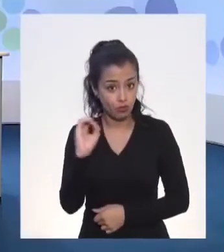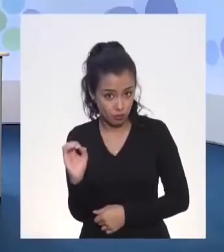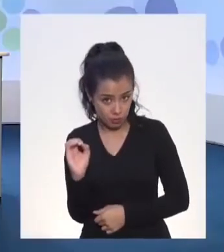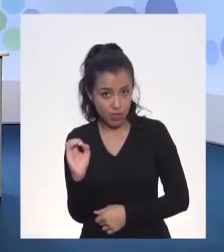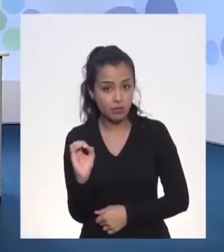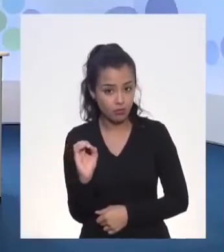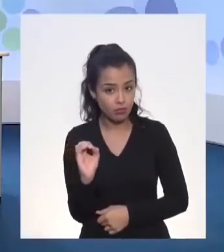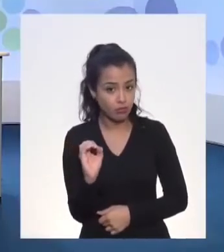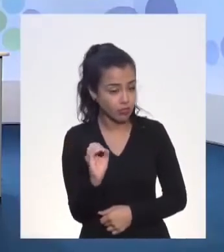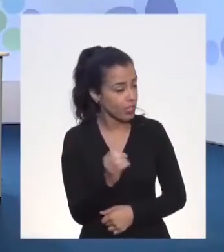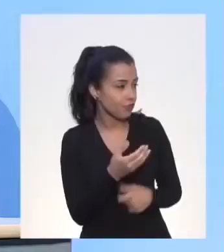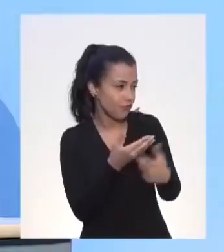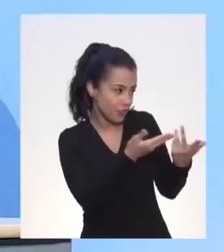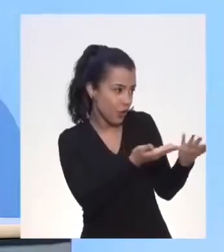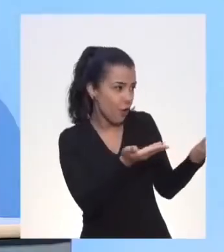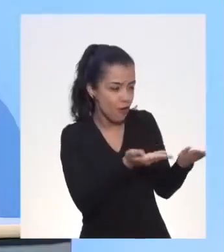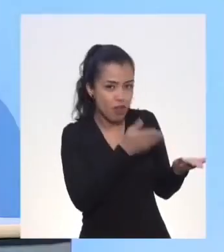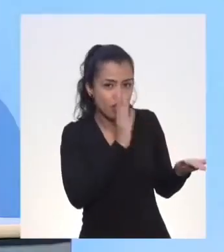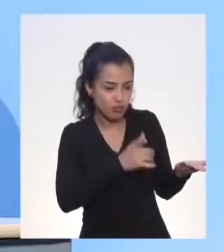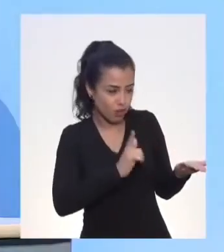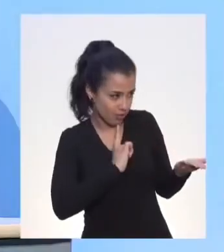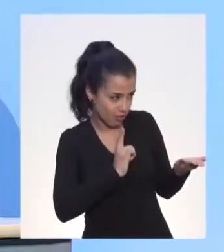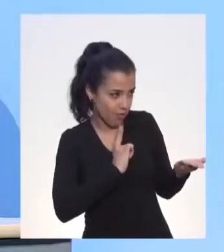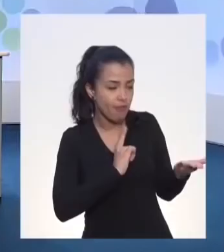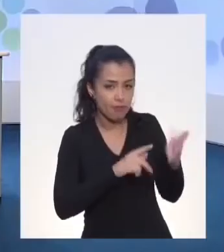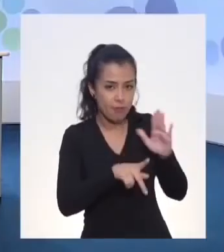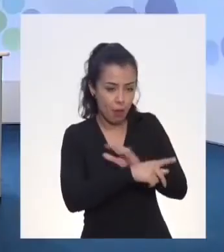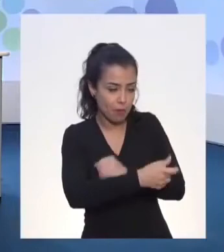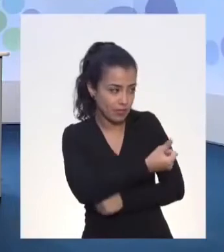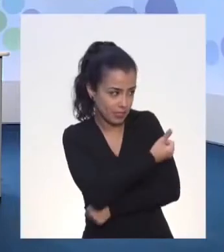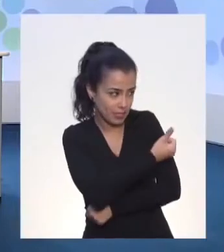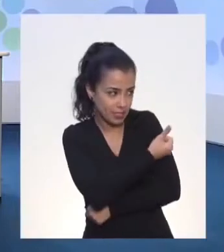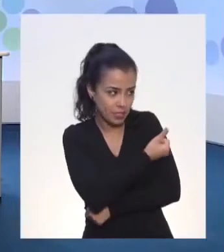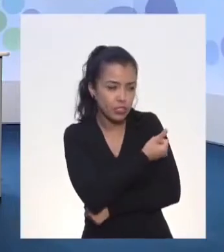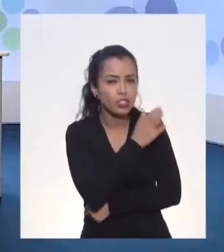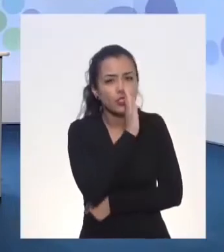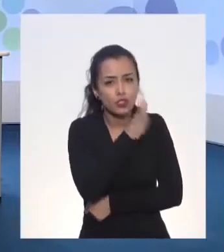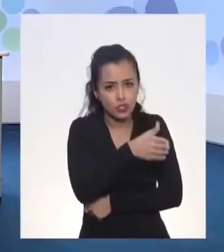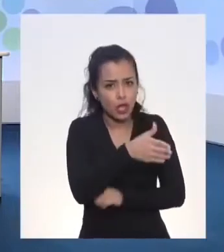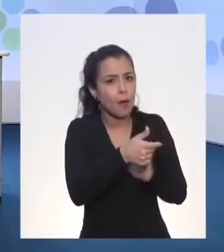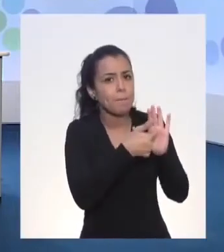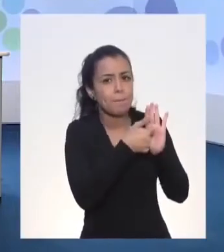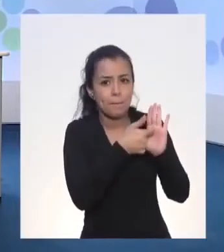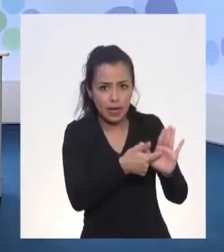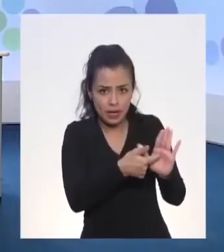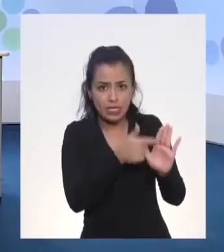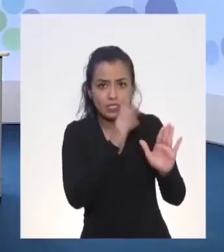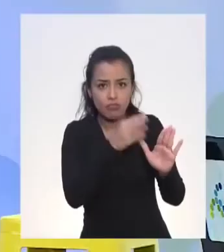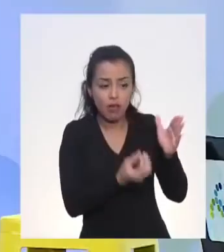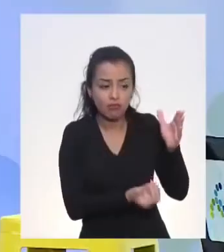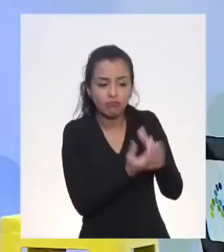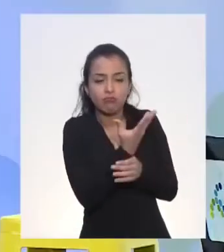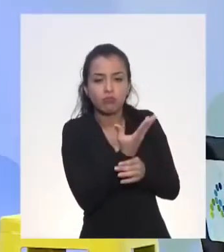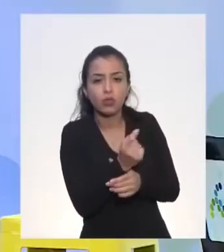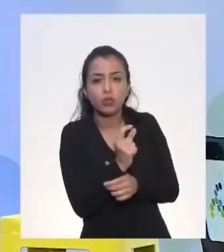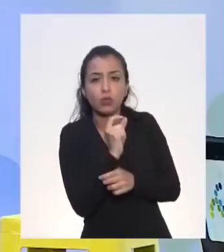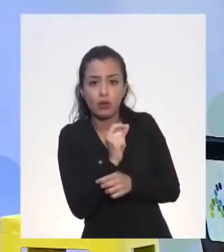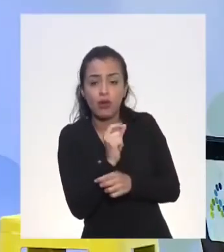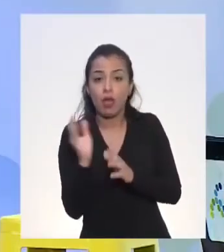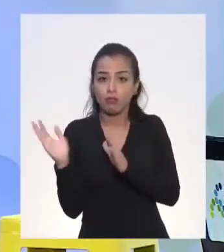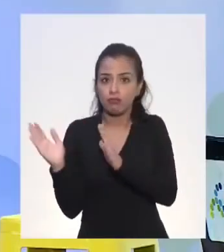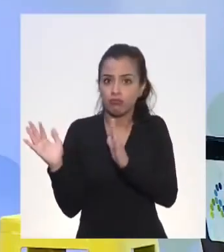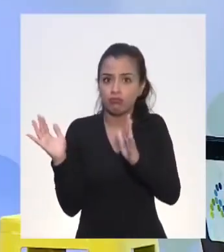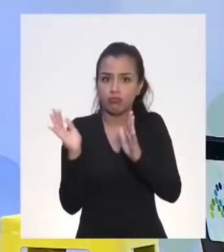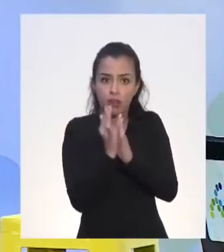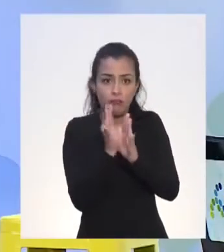que você hoje trabalhou para o 6º ano, já deve ter aparecido a notificação, tá? E assim que termina a aula, a gente vai